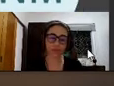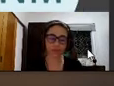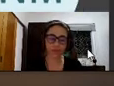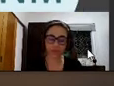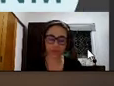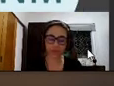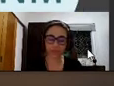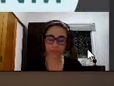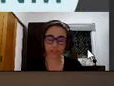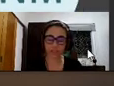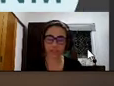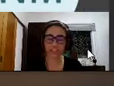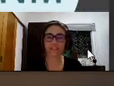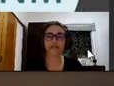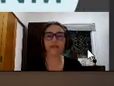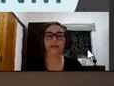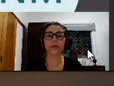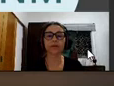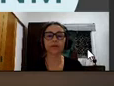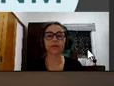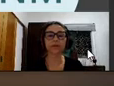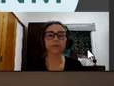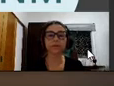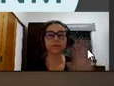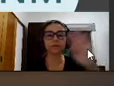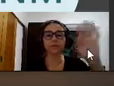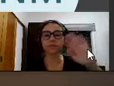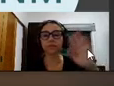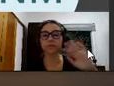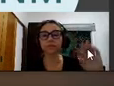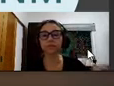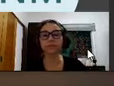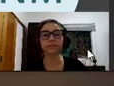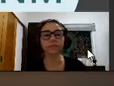me ouvindo? Estou te ouvindo, professora. Boa noite.